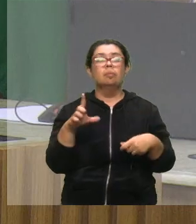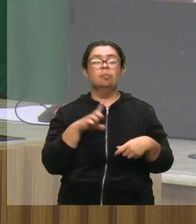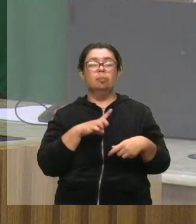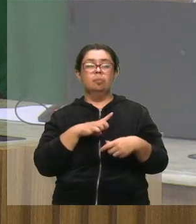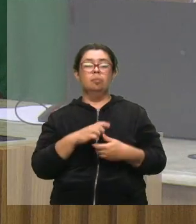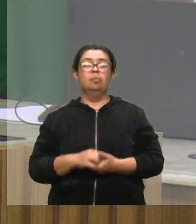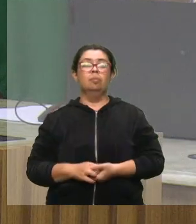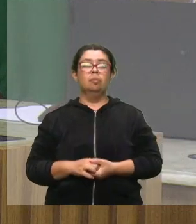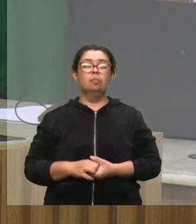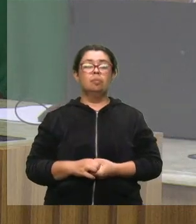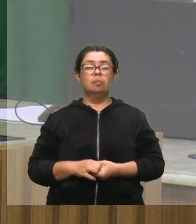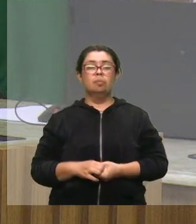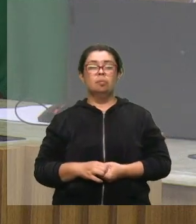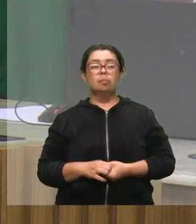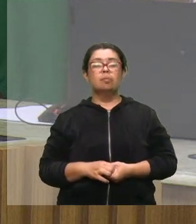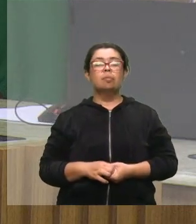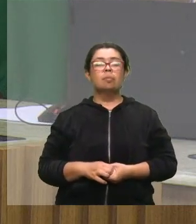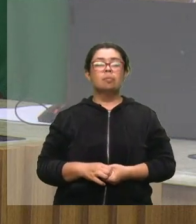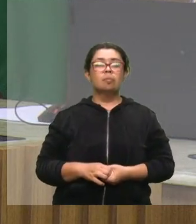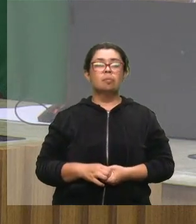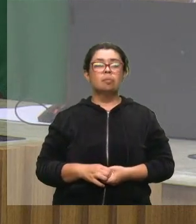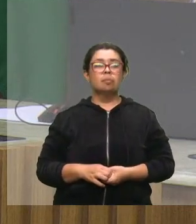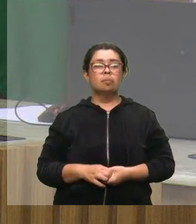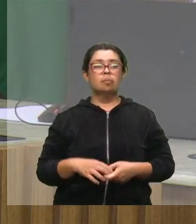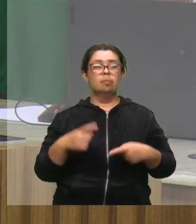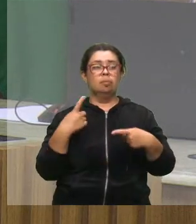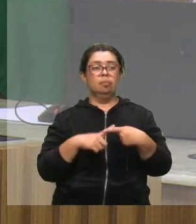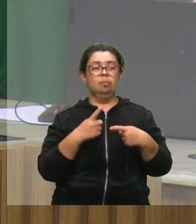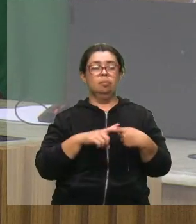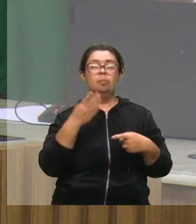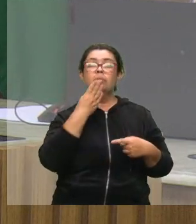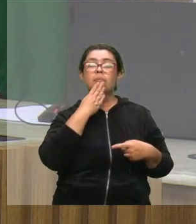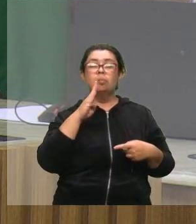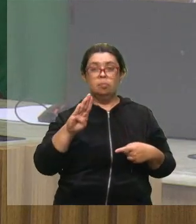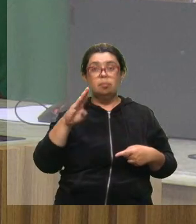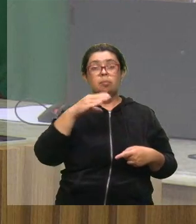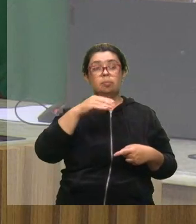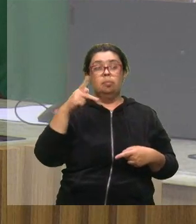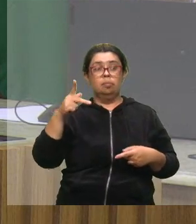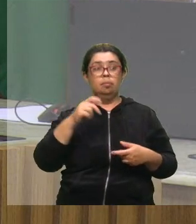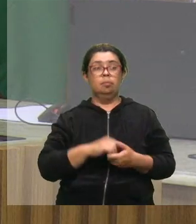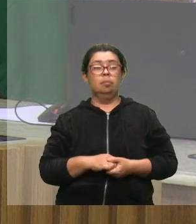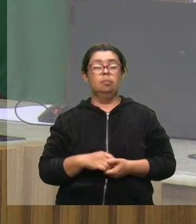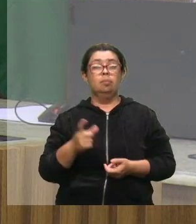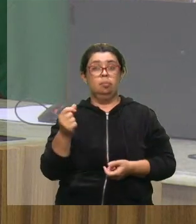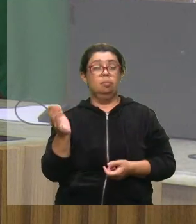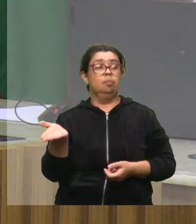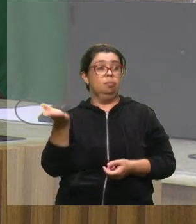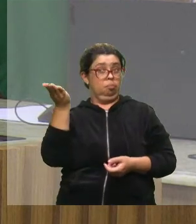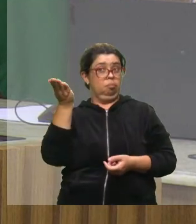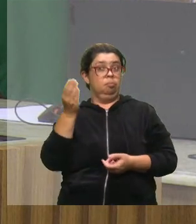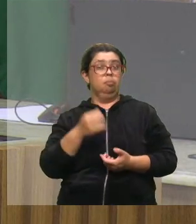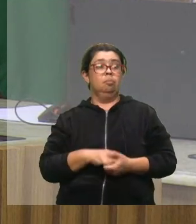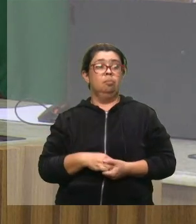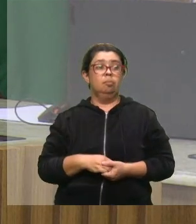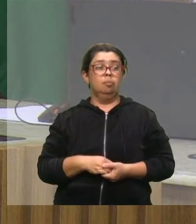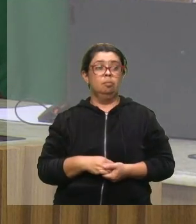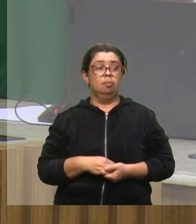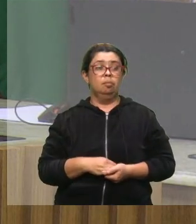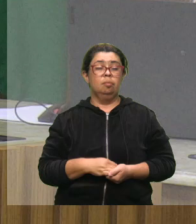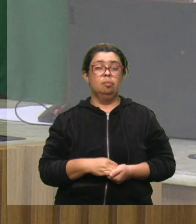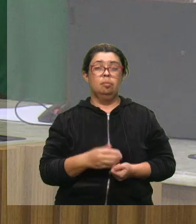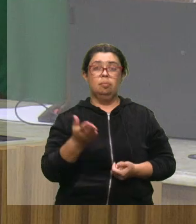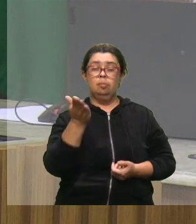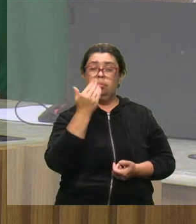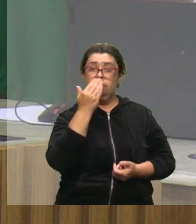há, deverá haver, porque há uma promessa de campanha também do aumento do programa de alimentação,